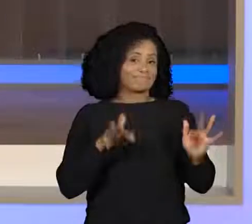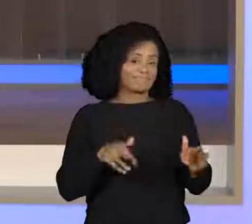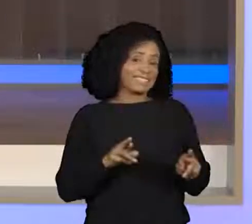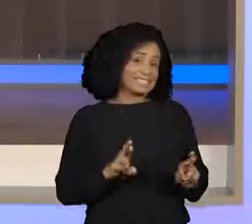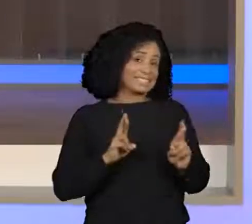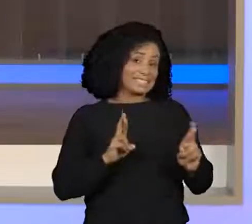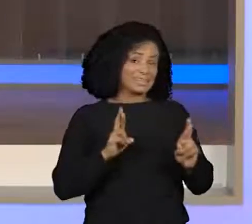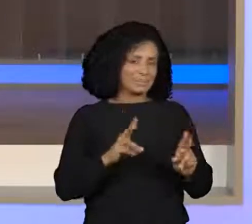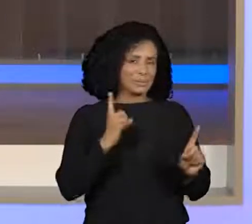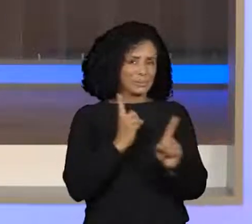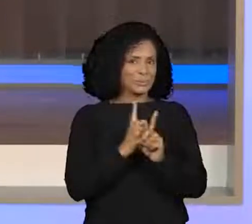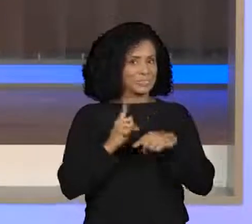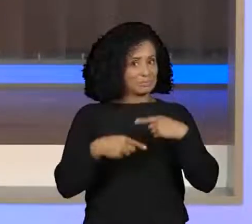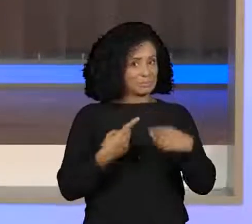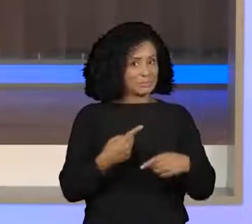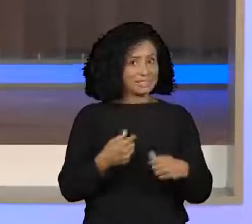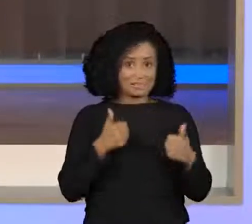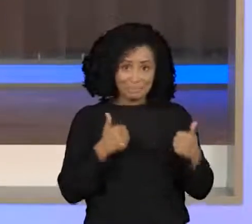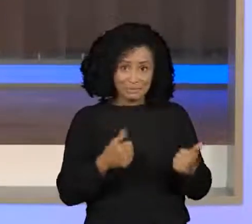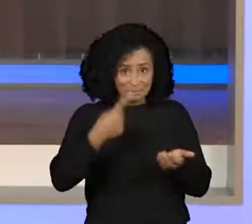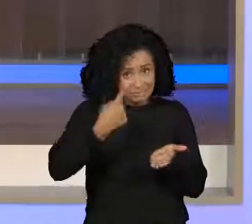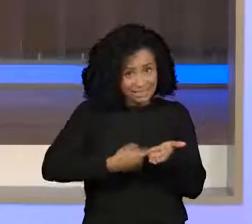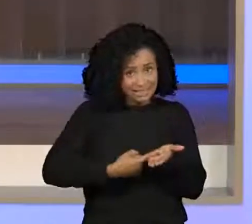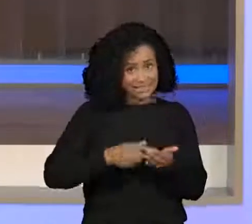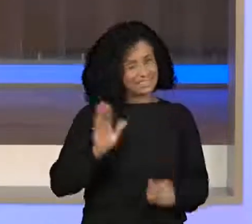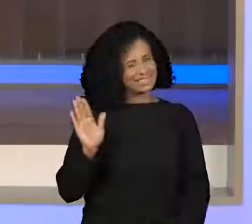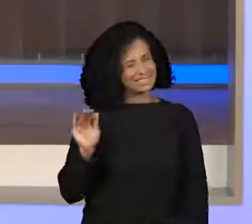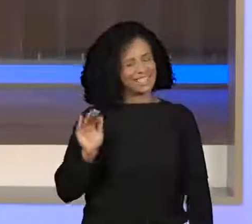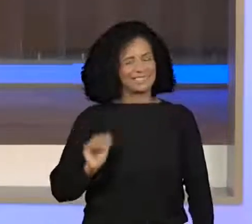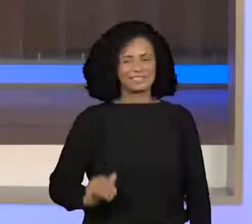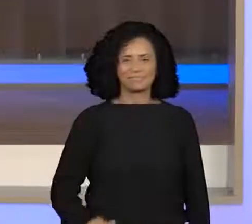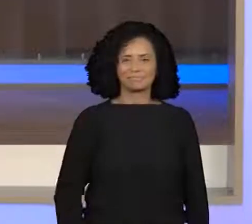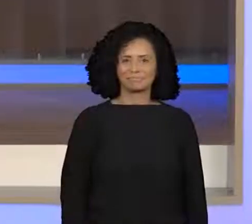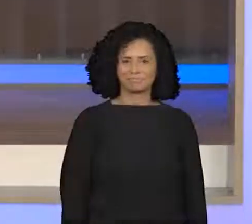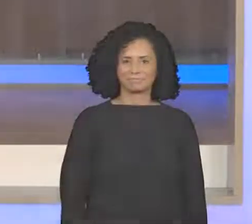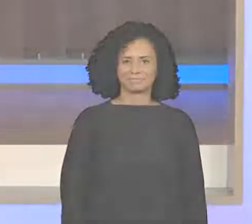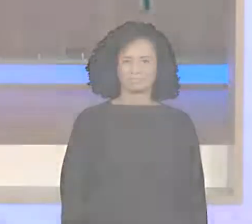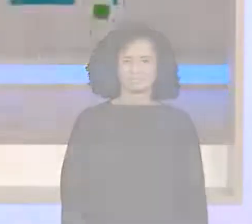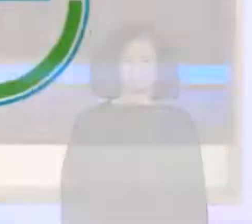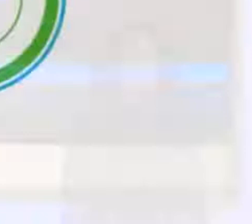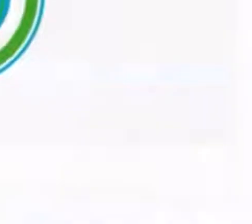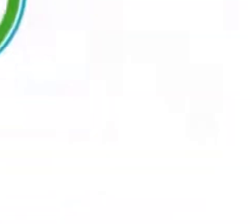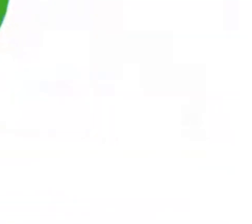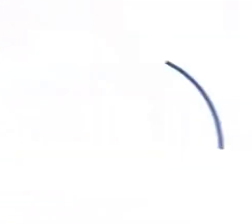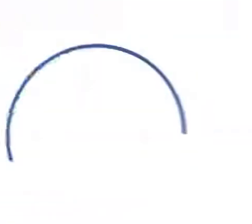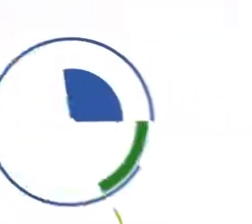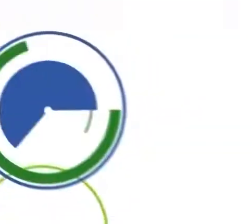vocês nas próximas aulas, hein? Conto com vocês. Tchau, tchau, galera. Até mais.